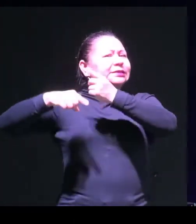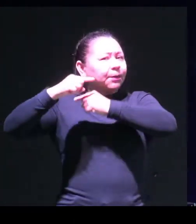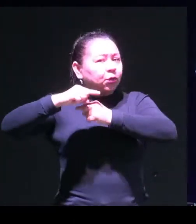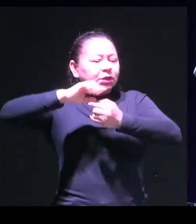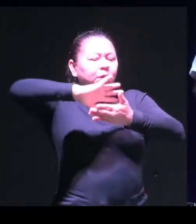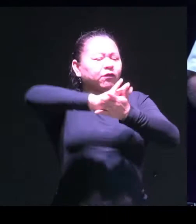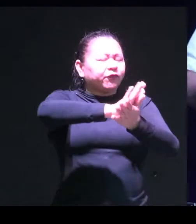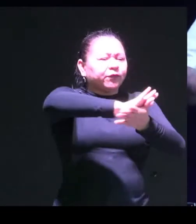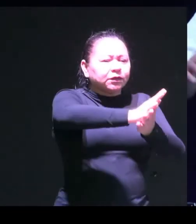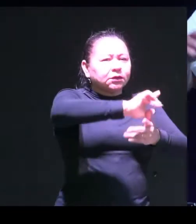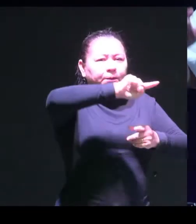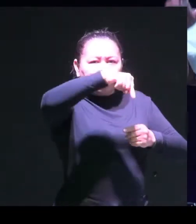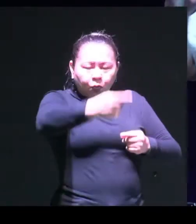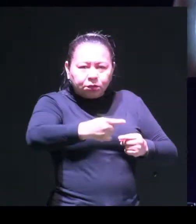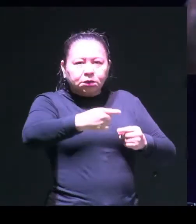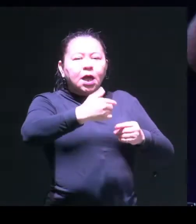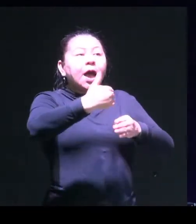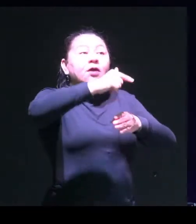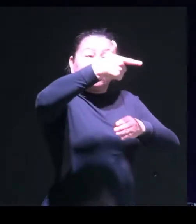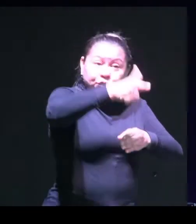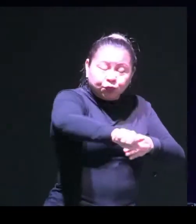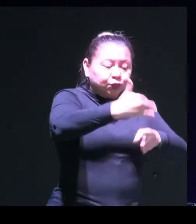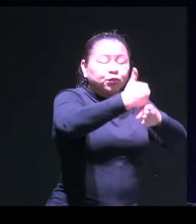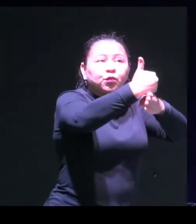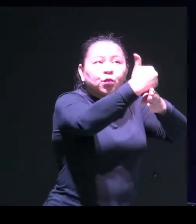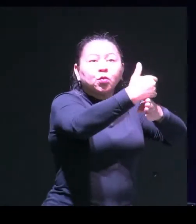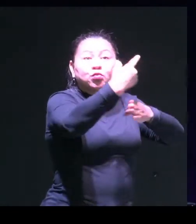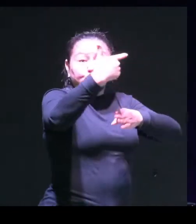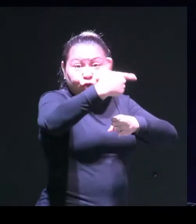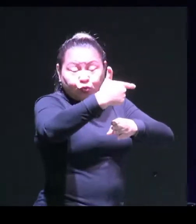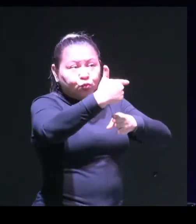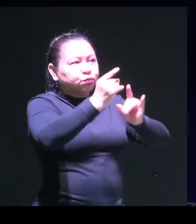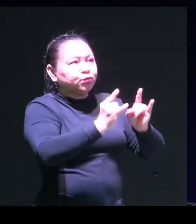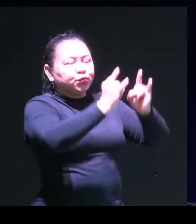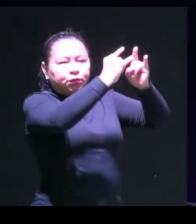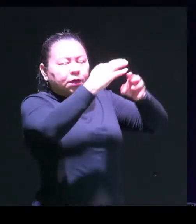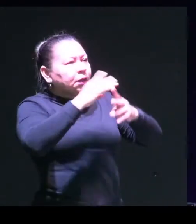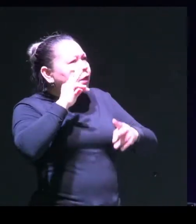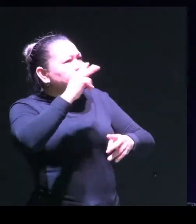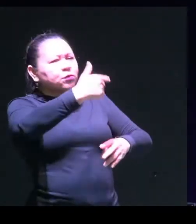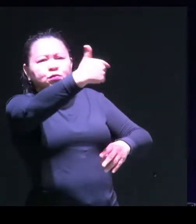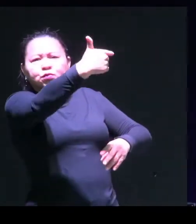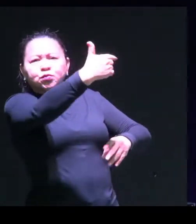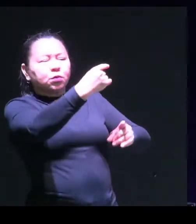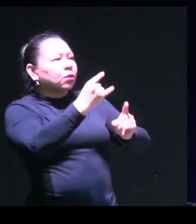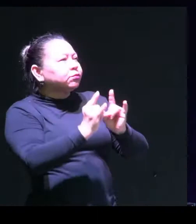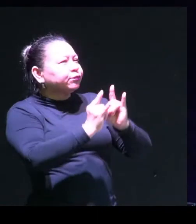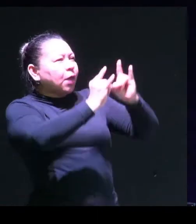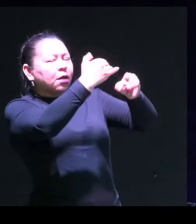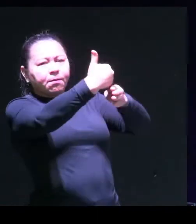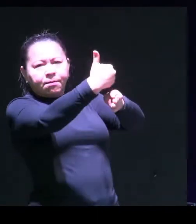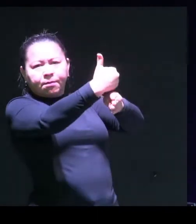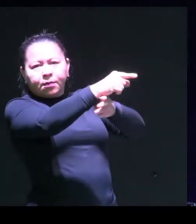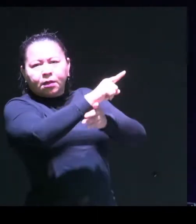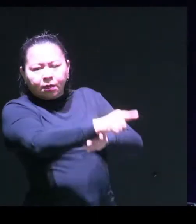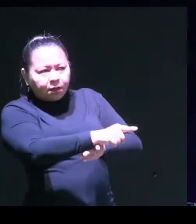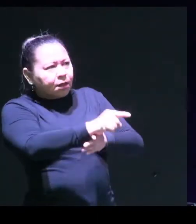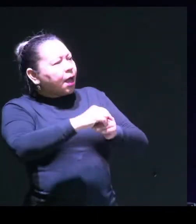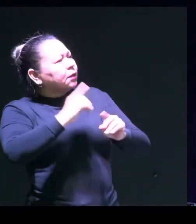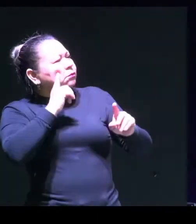destruído totalmente e foi construído o segundo templo. Esse que os discípulos estavam vendo era o segundo templo, que foi construído sob o governo